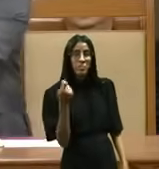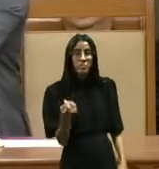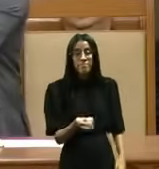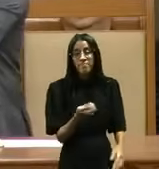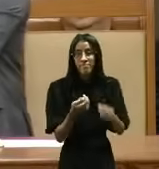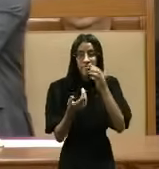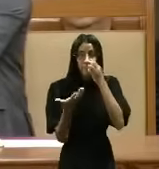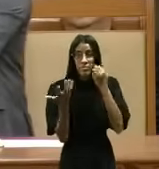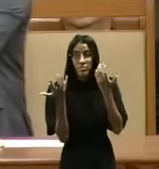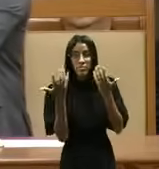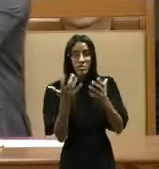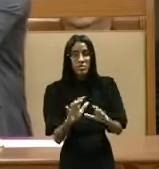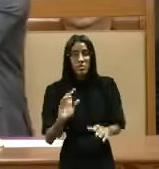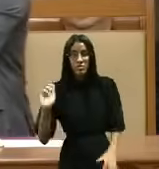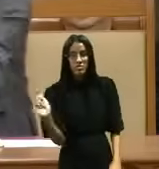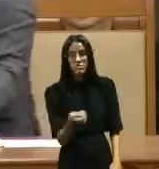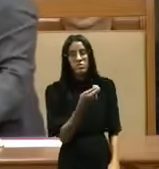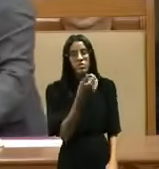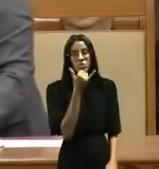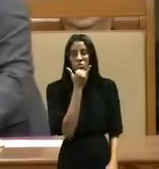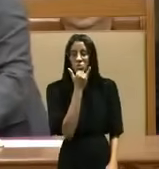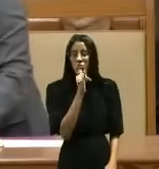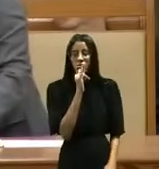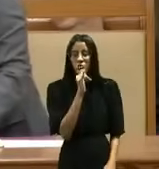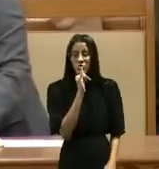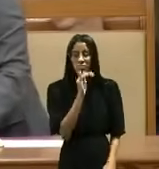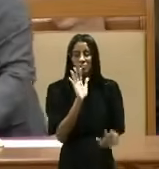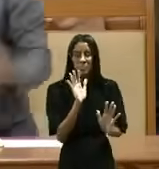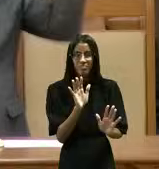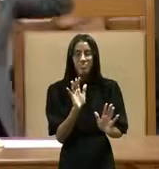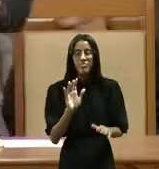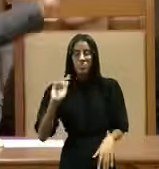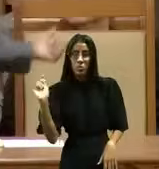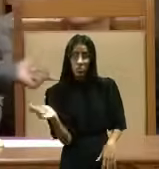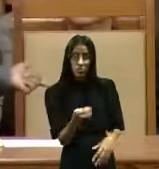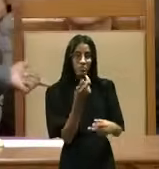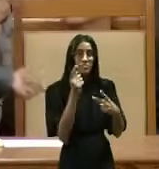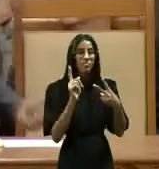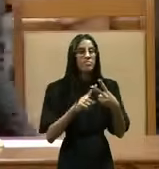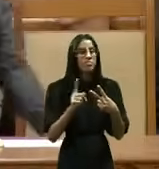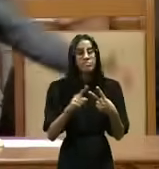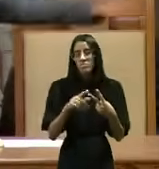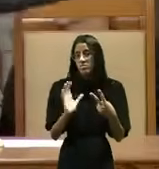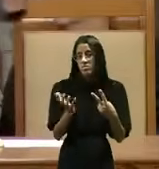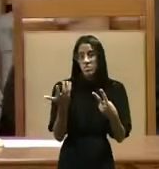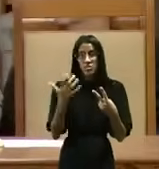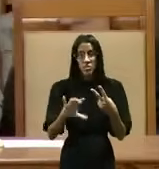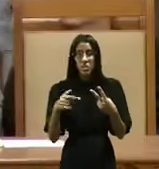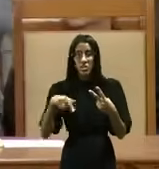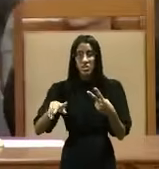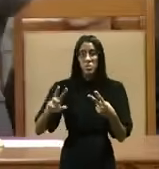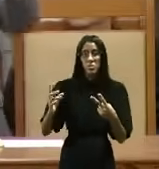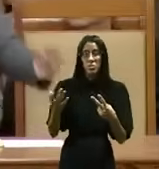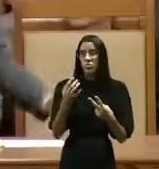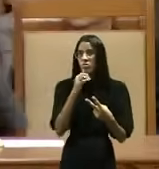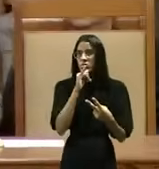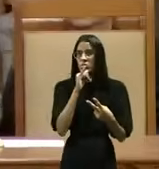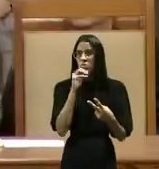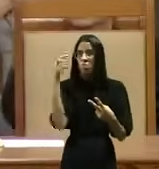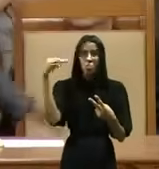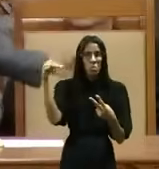ele disz pastor isso é inadmissível na nossa igreja mente Tapada quando ele vê uma irmã glorificar com